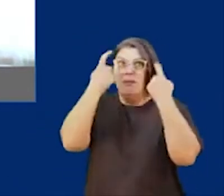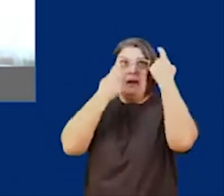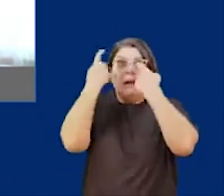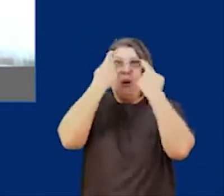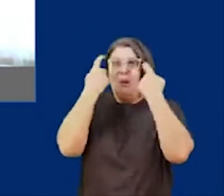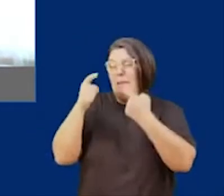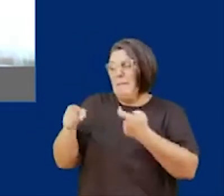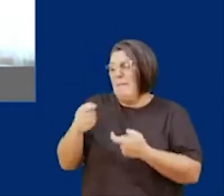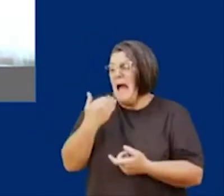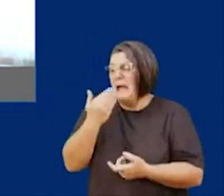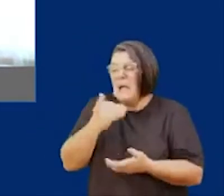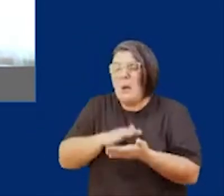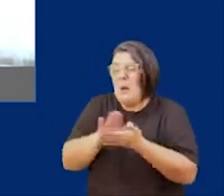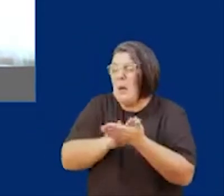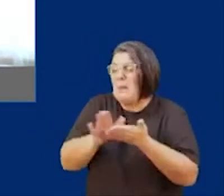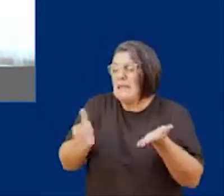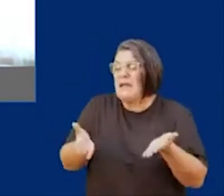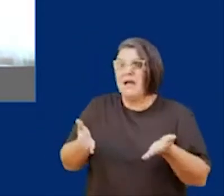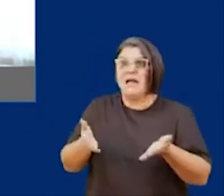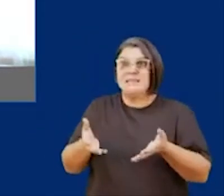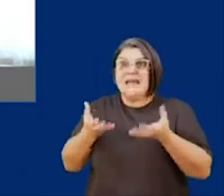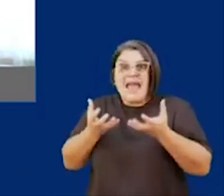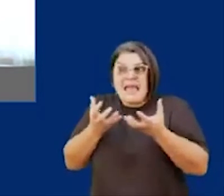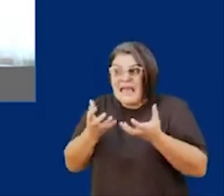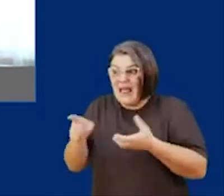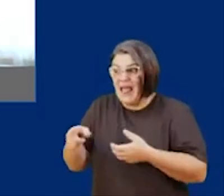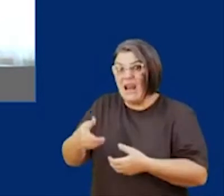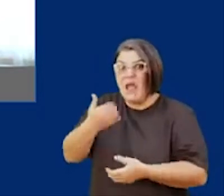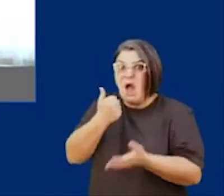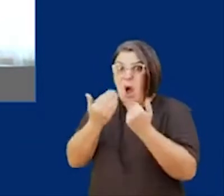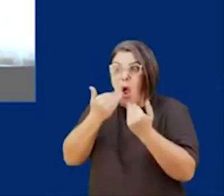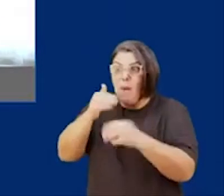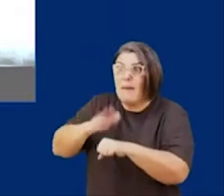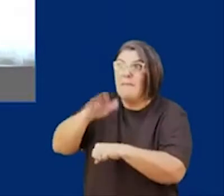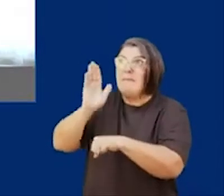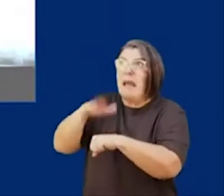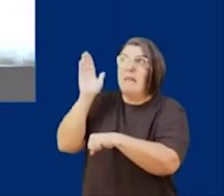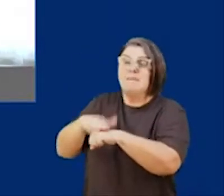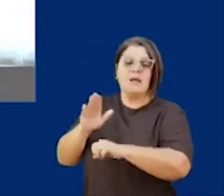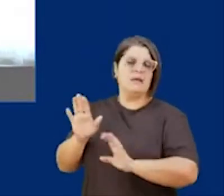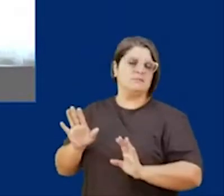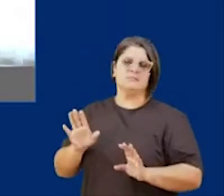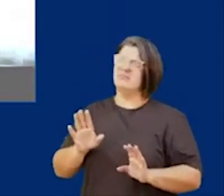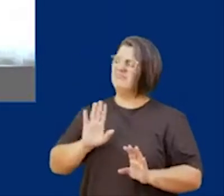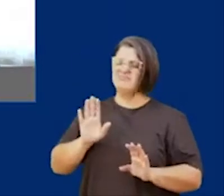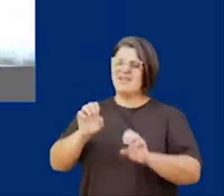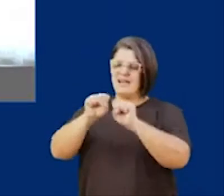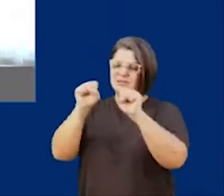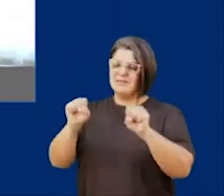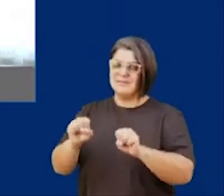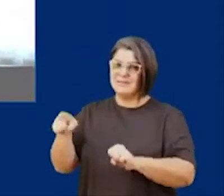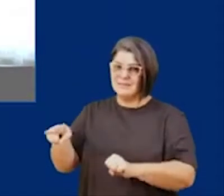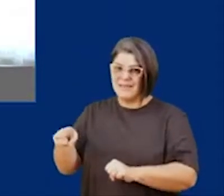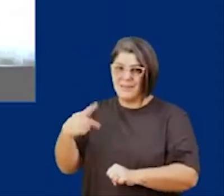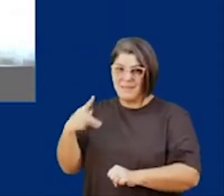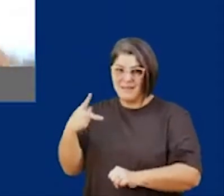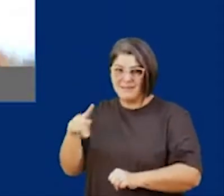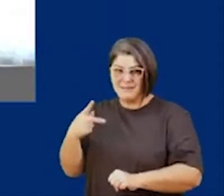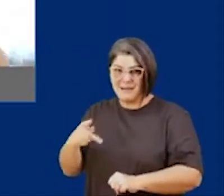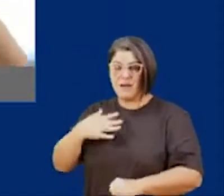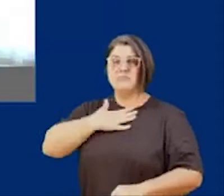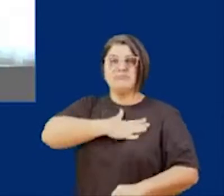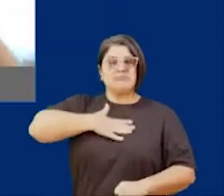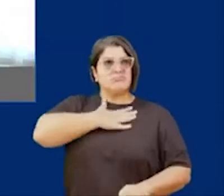acha que ela pode comer um pouquinho mais, e a criança tem um sistema de quanto ela precisa muito eficiente, e a gente é que vai deturpando esse